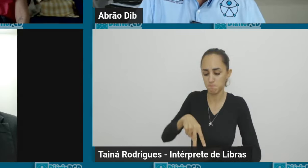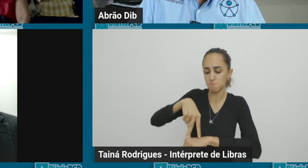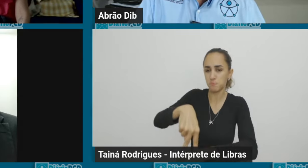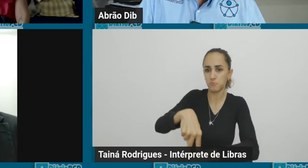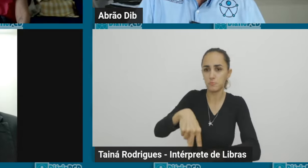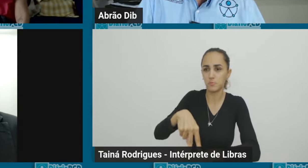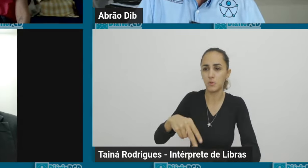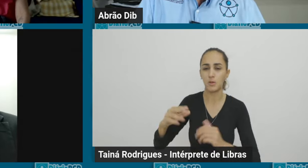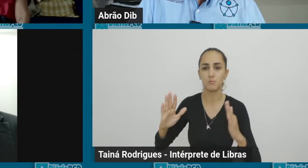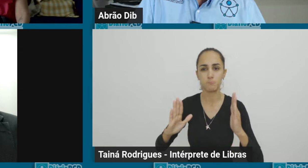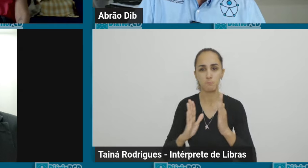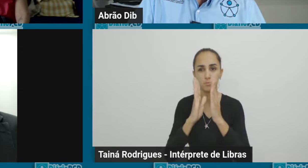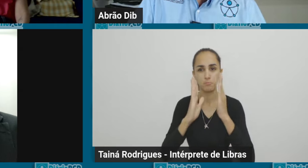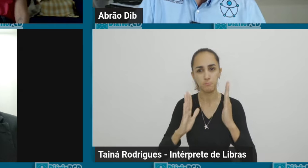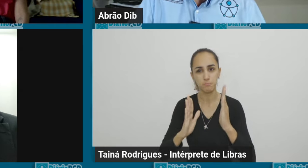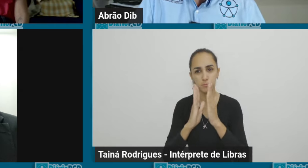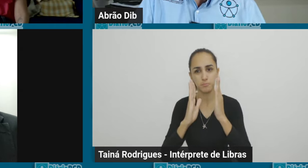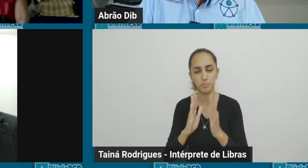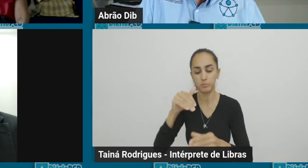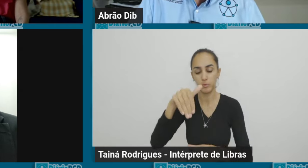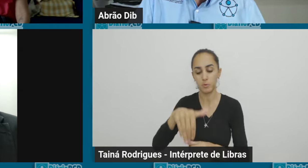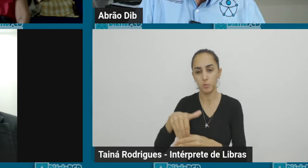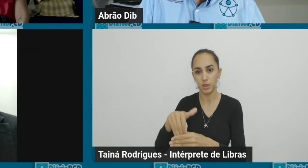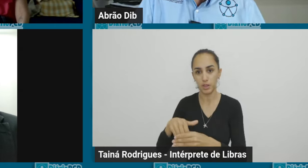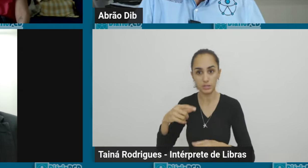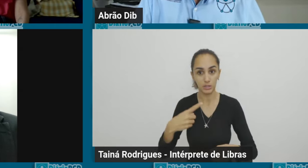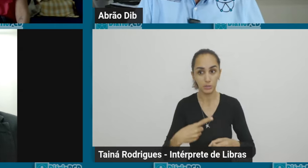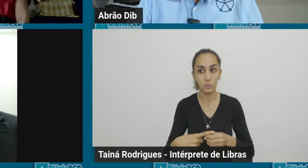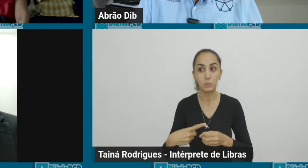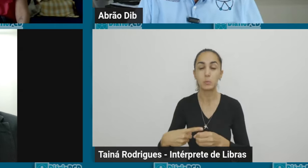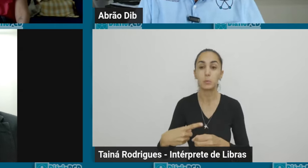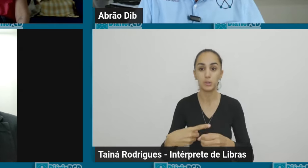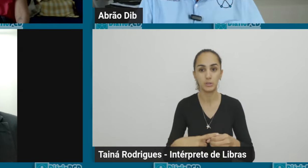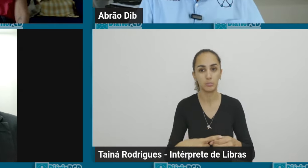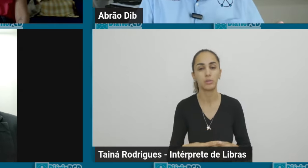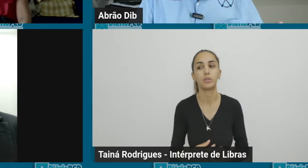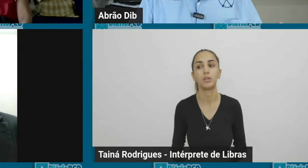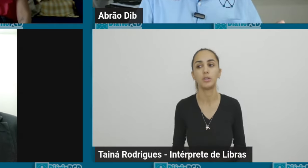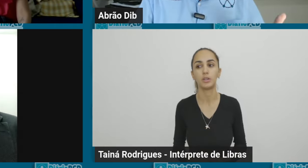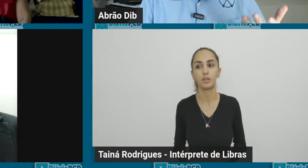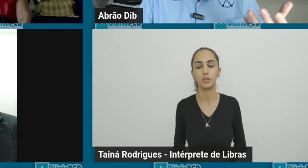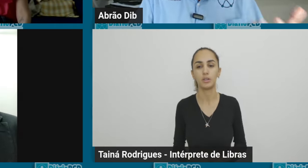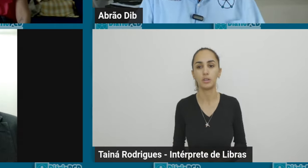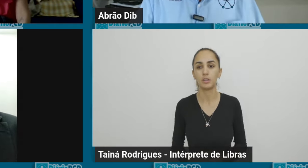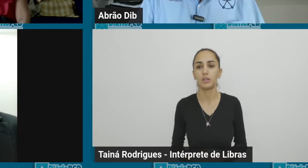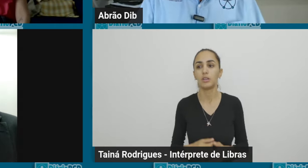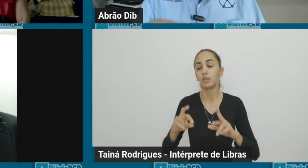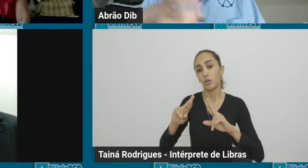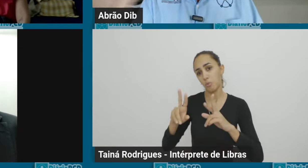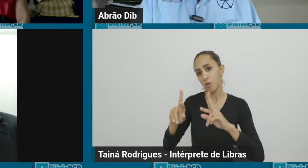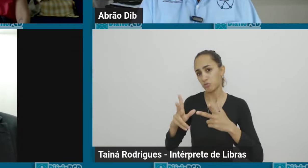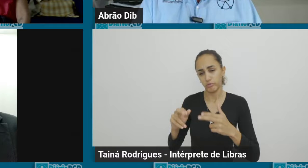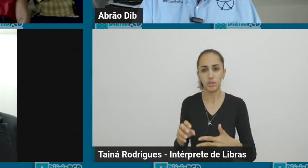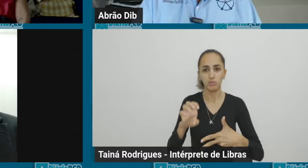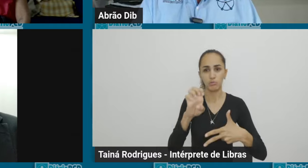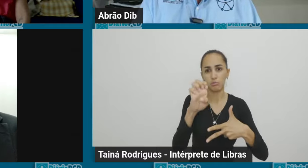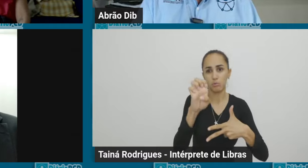na questão de uma eleição municipal, que ela é muito diferente você buscar o executivo do